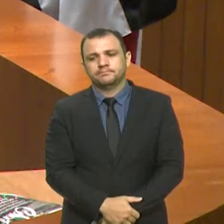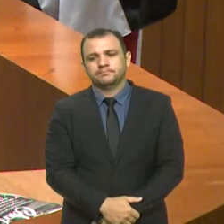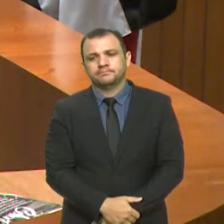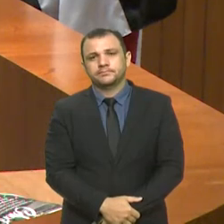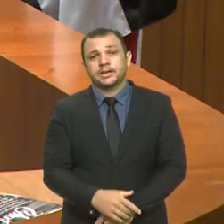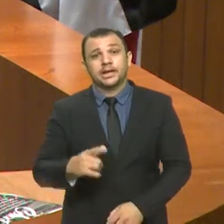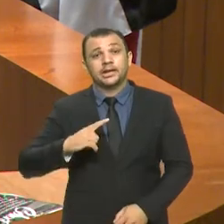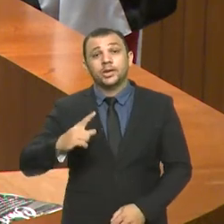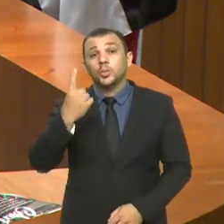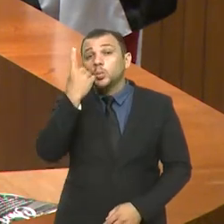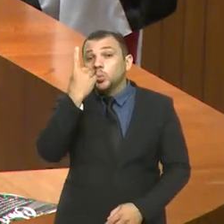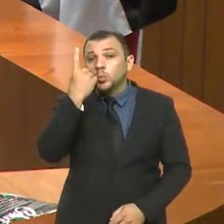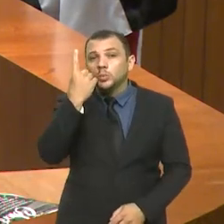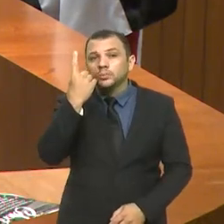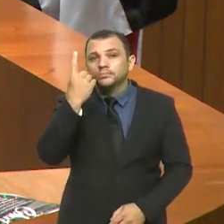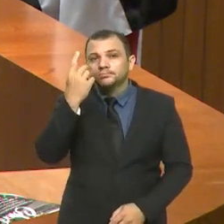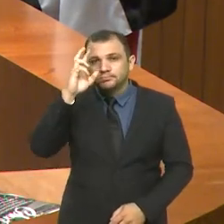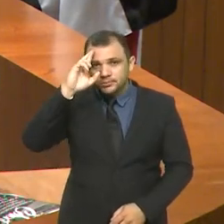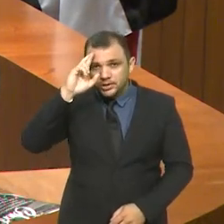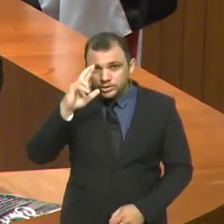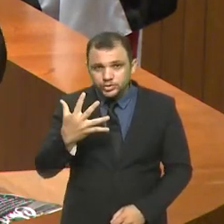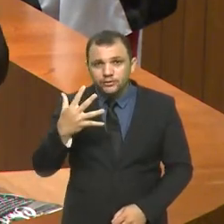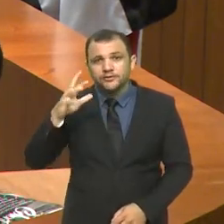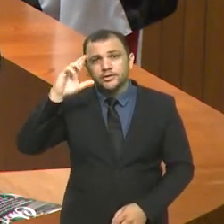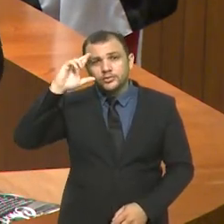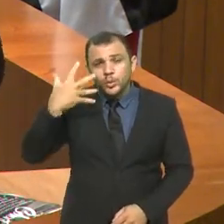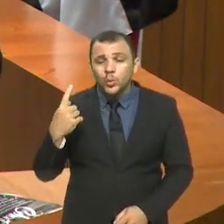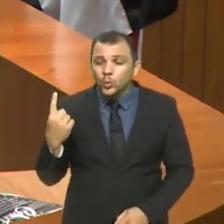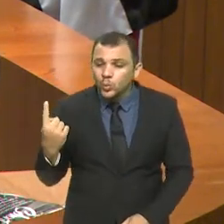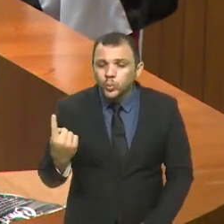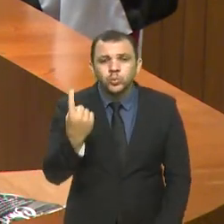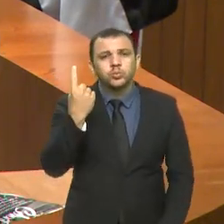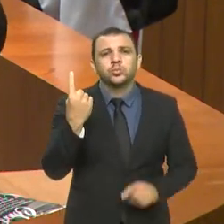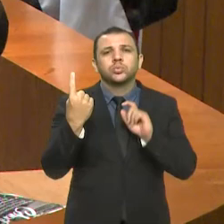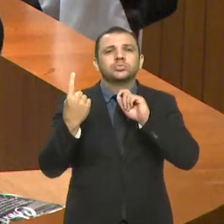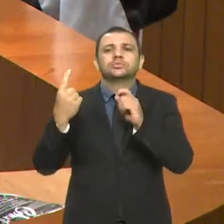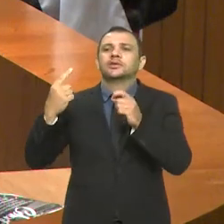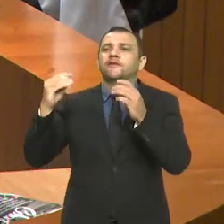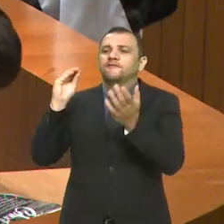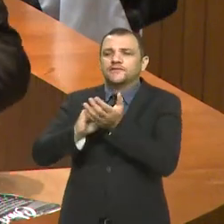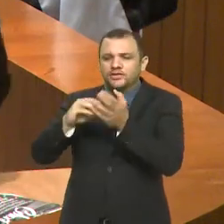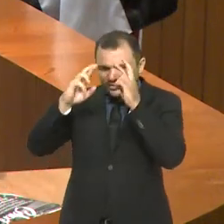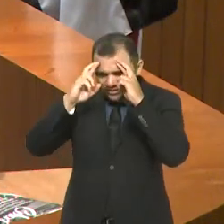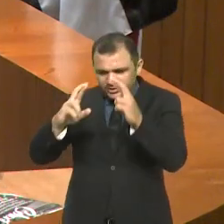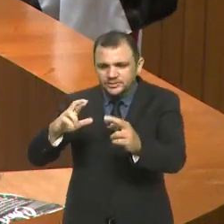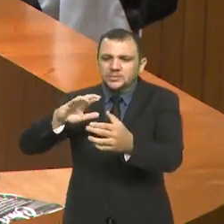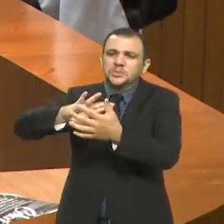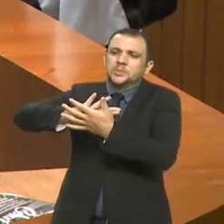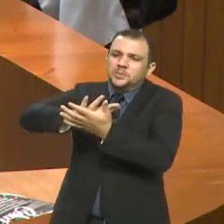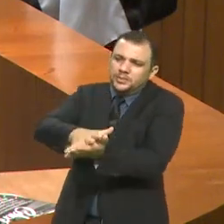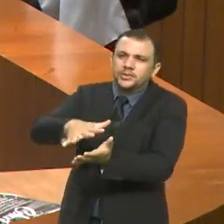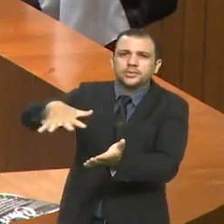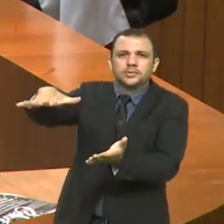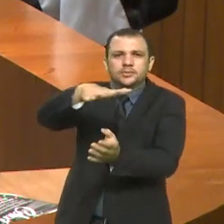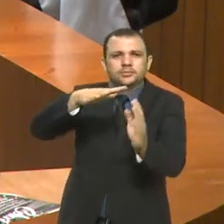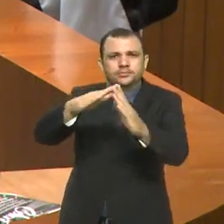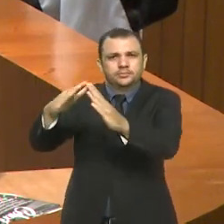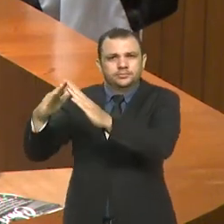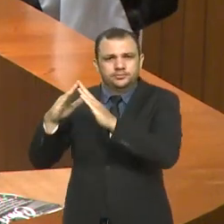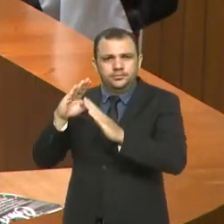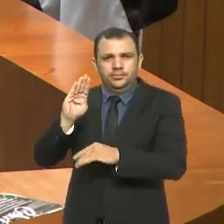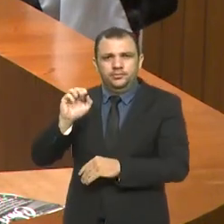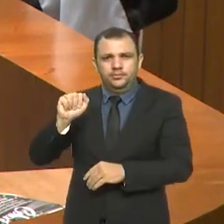Só tem uma saída contra essa falta de respeito, contra essa humilhação que estão passando os baixadeiros. Vou solicitar